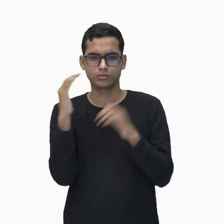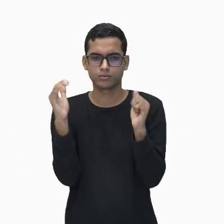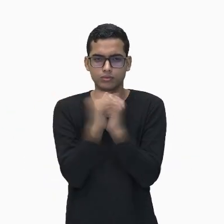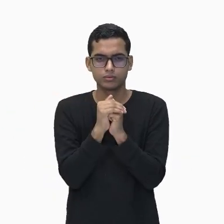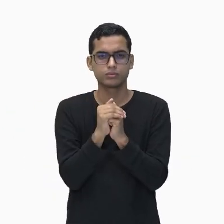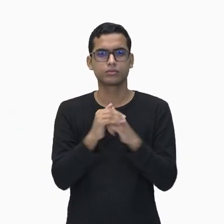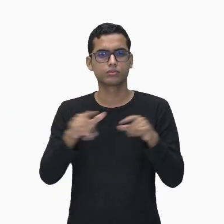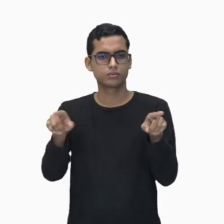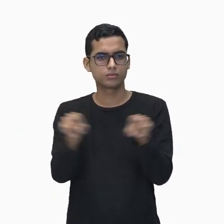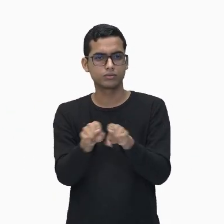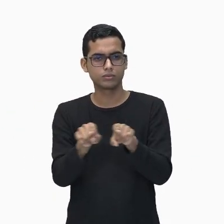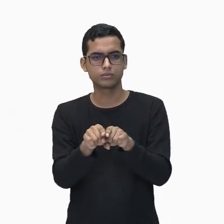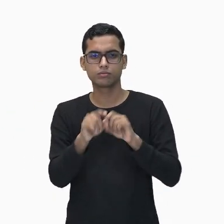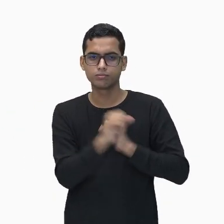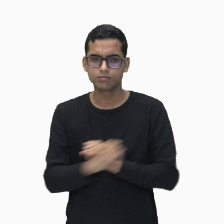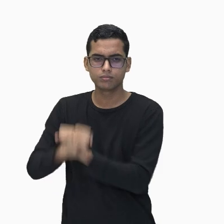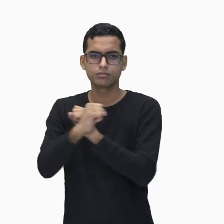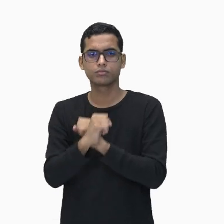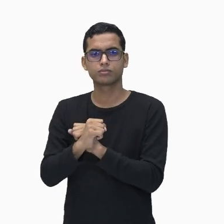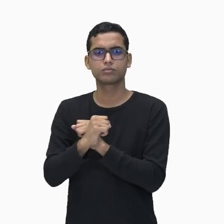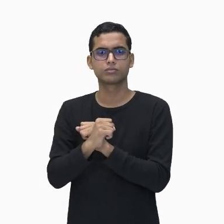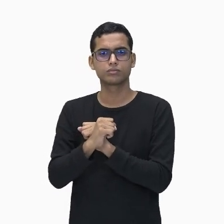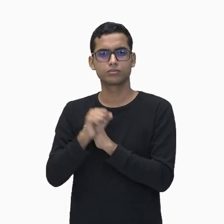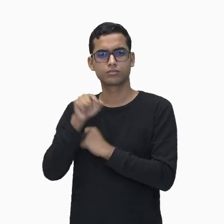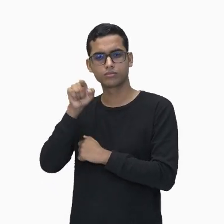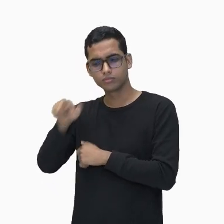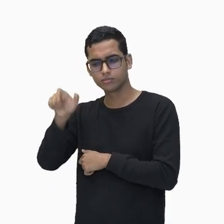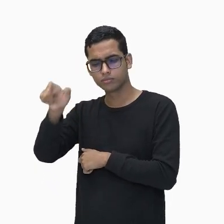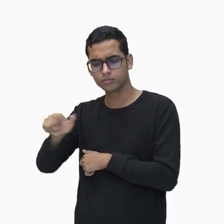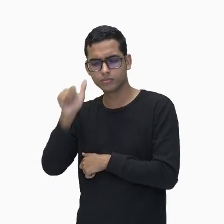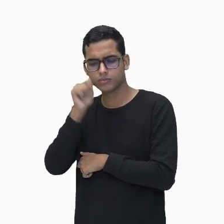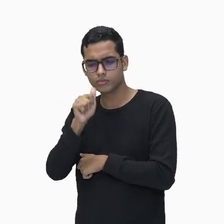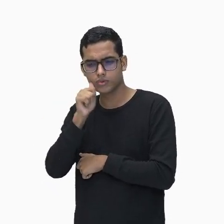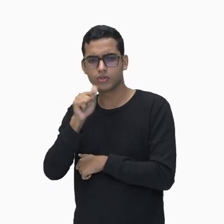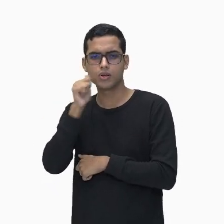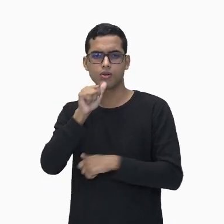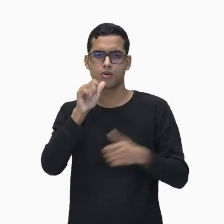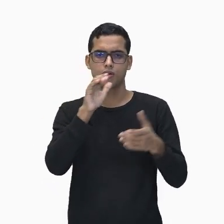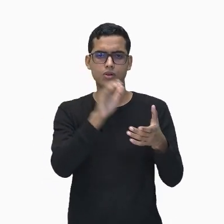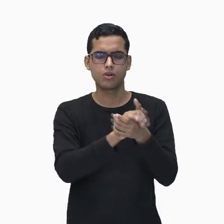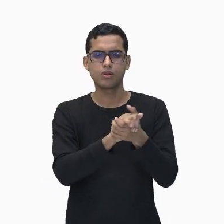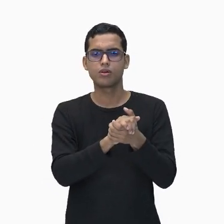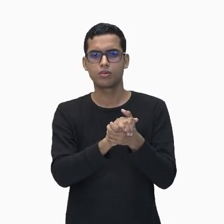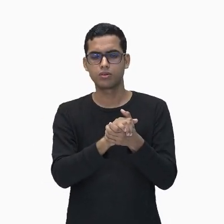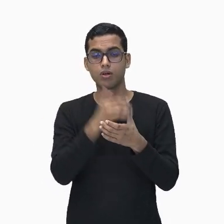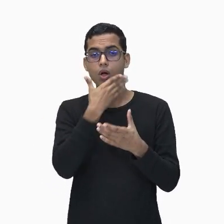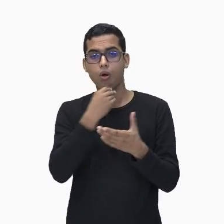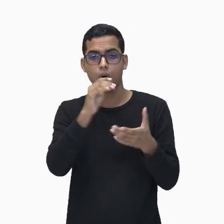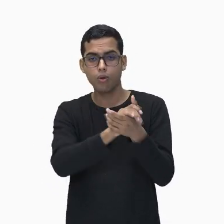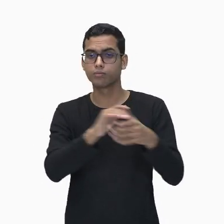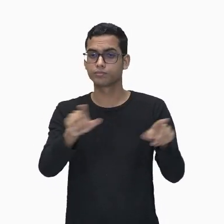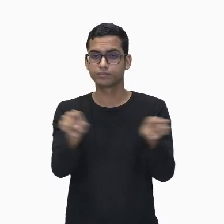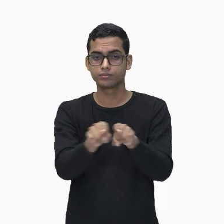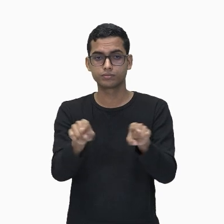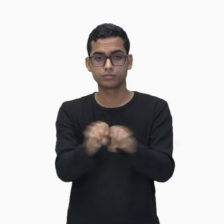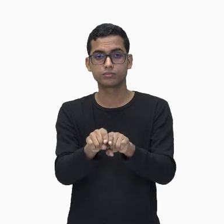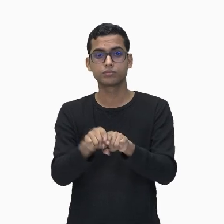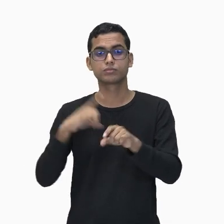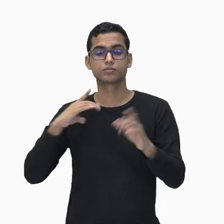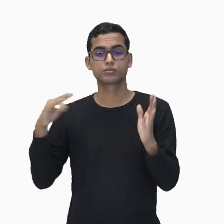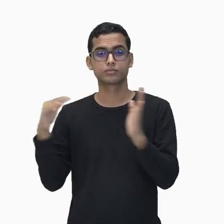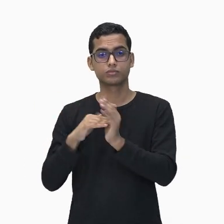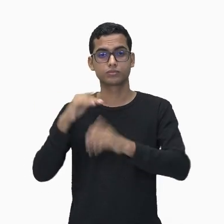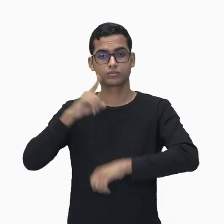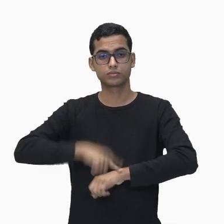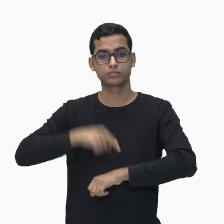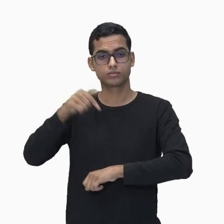Protege-a bem, protege a ela e ao marido dela, protege o marido da porteira até às 7.